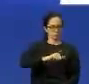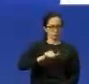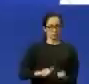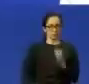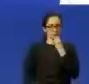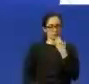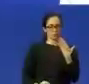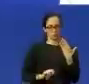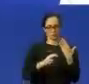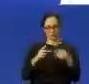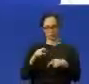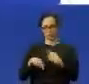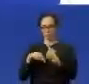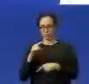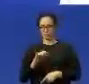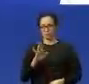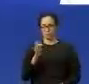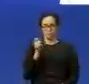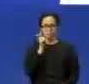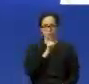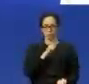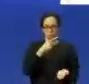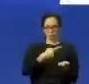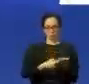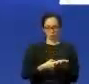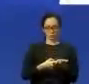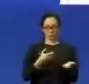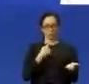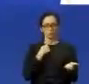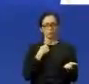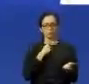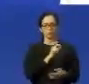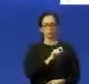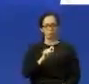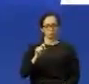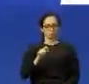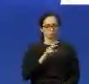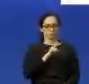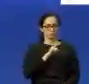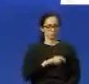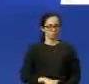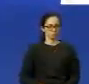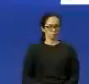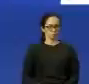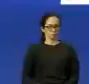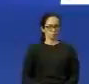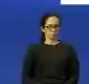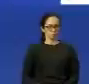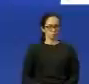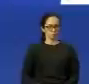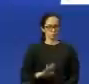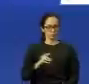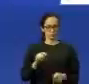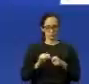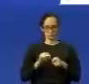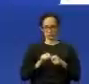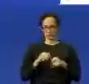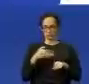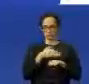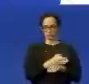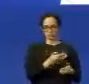ou excelente, ele conseguirá uma matrícula na disciplina que ele deseja no próximo período. Ele já realizou